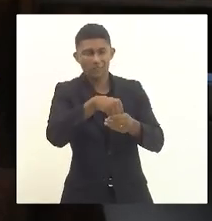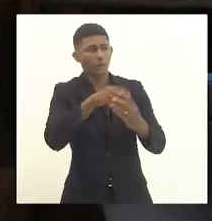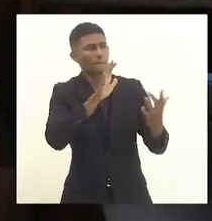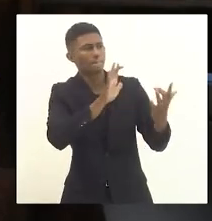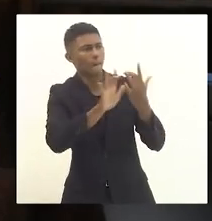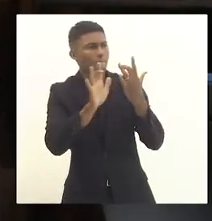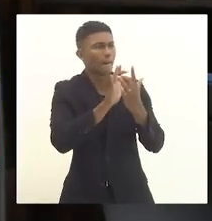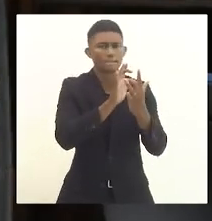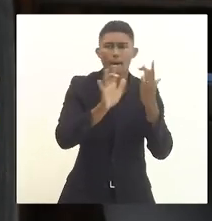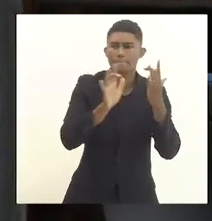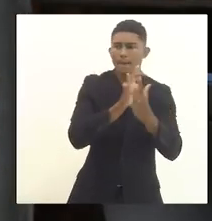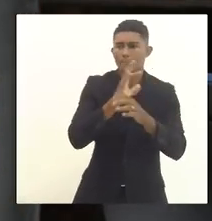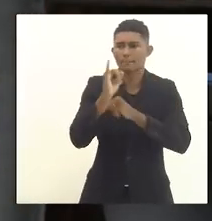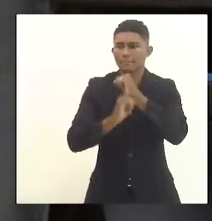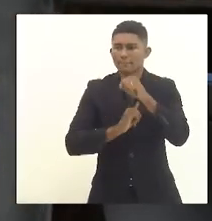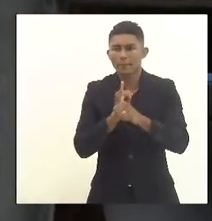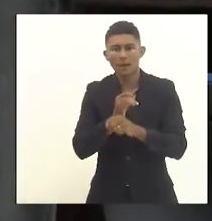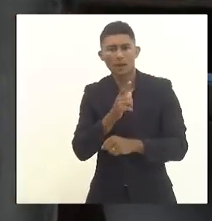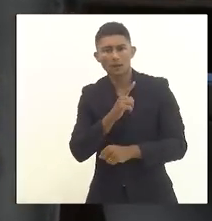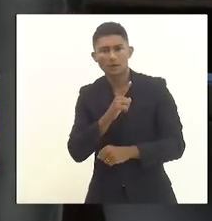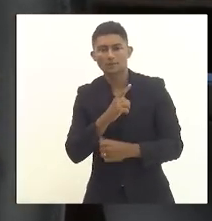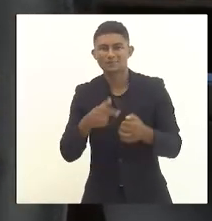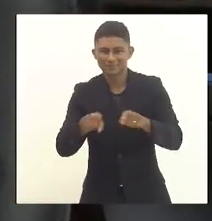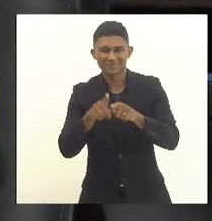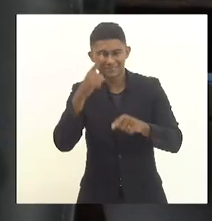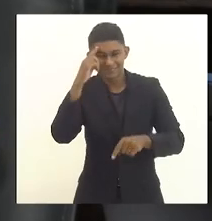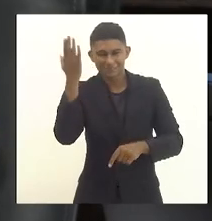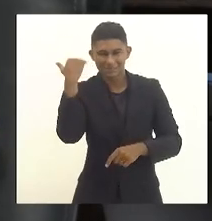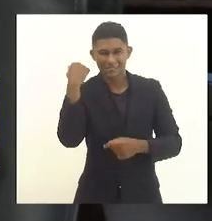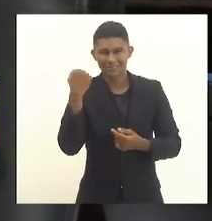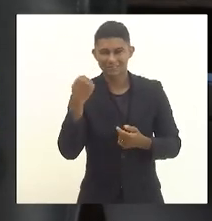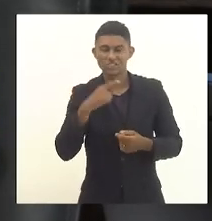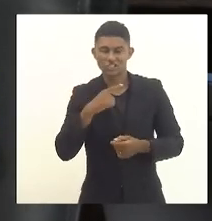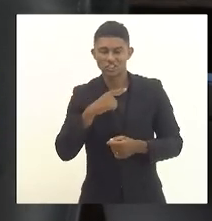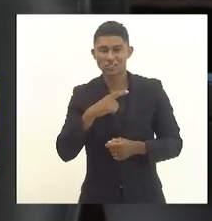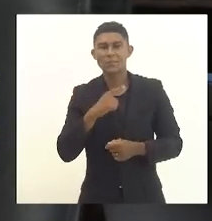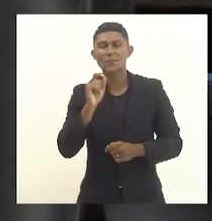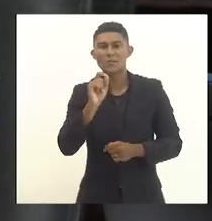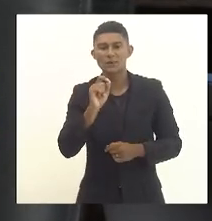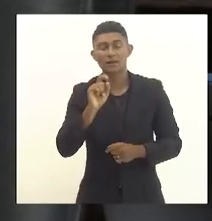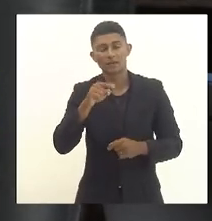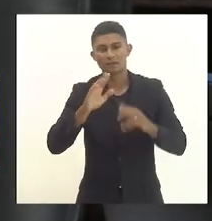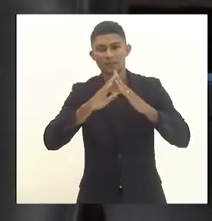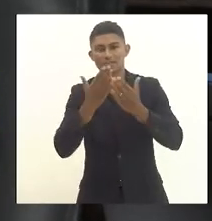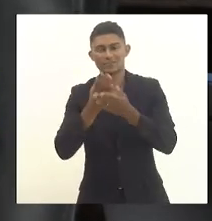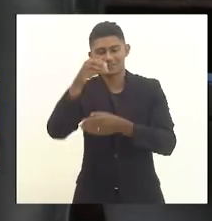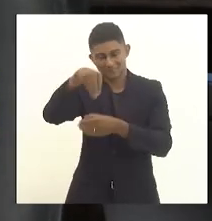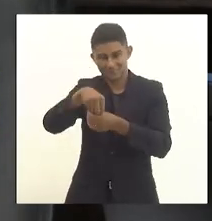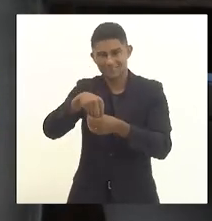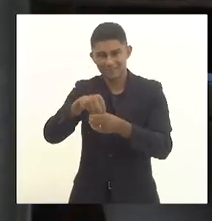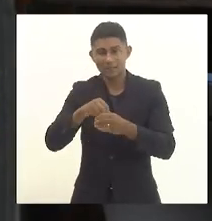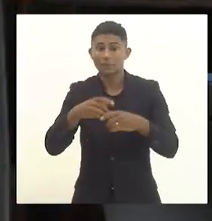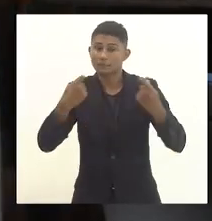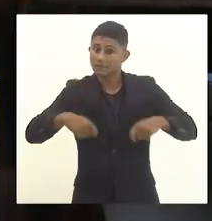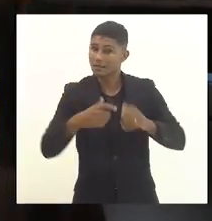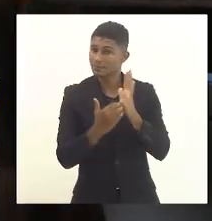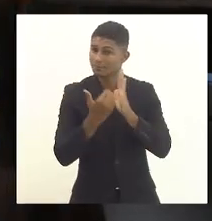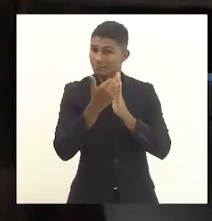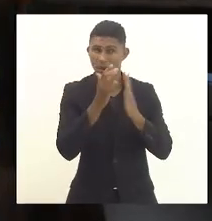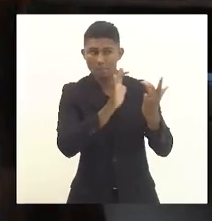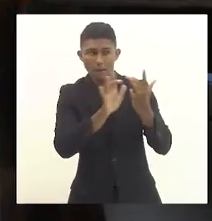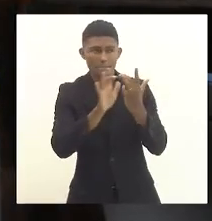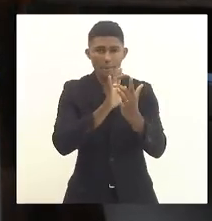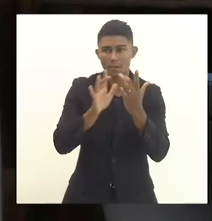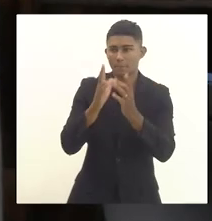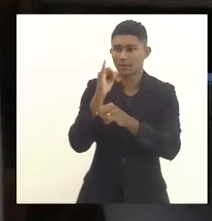que uma das coisas que foi feita no leilão também foi a conexão das escolas, salvo melhor juízo, no compromisso de fazer isso. Então, o